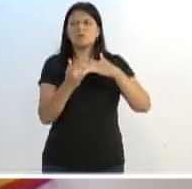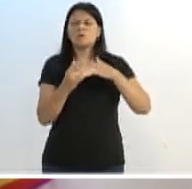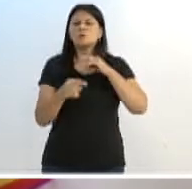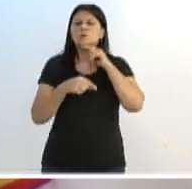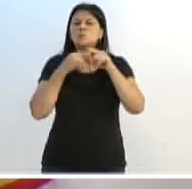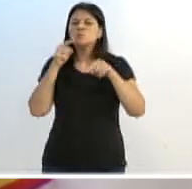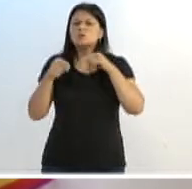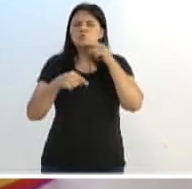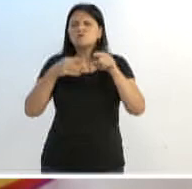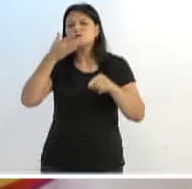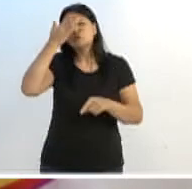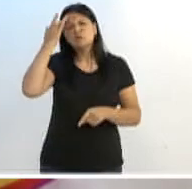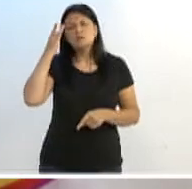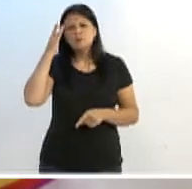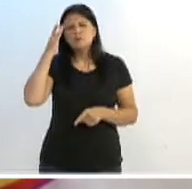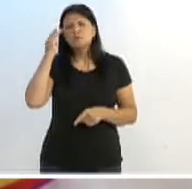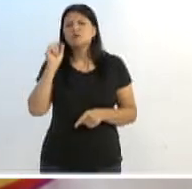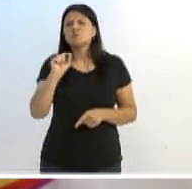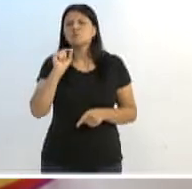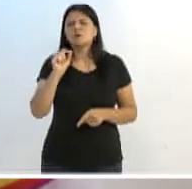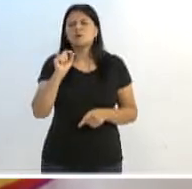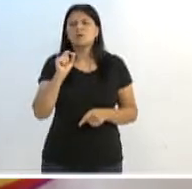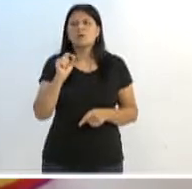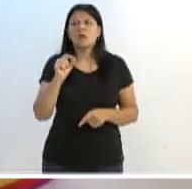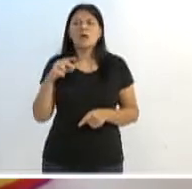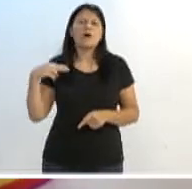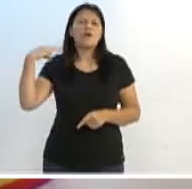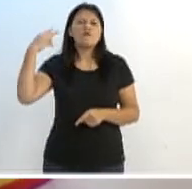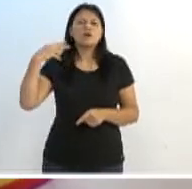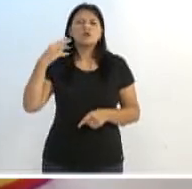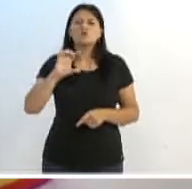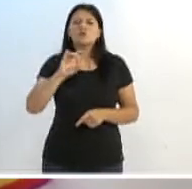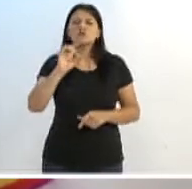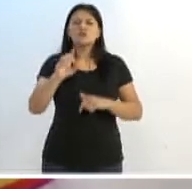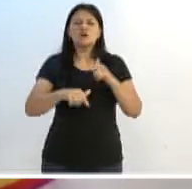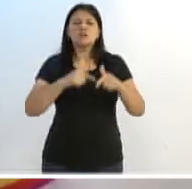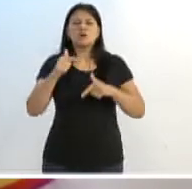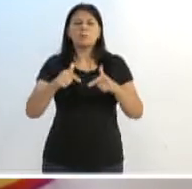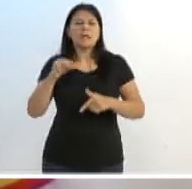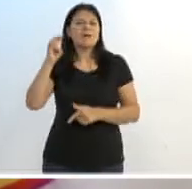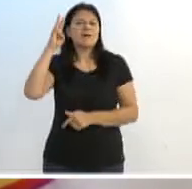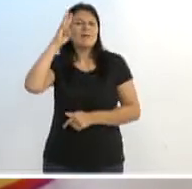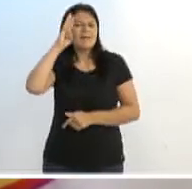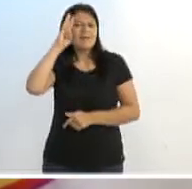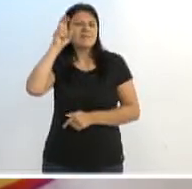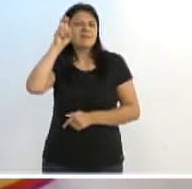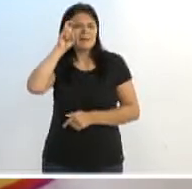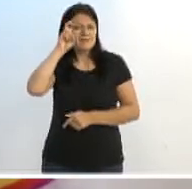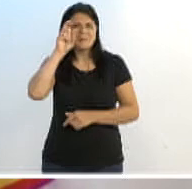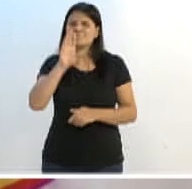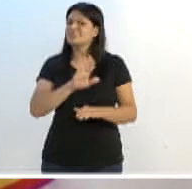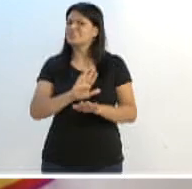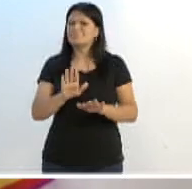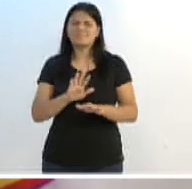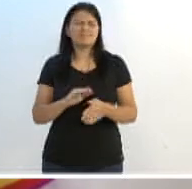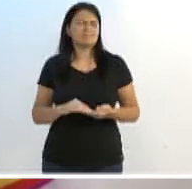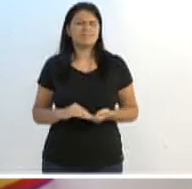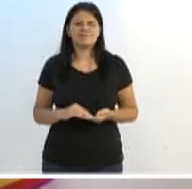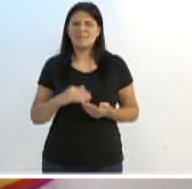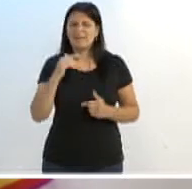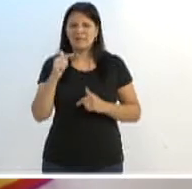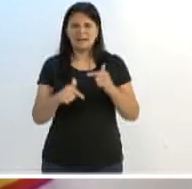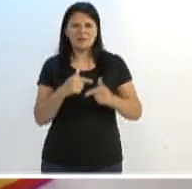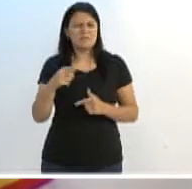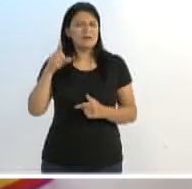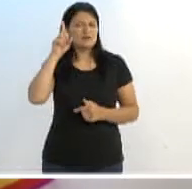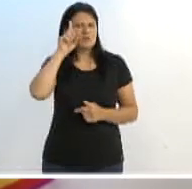população tem, que o vereador, alguns pensam que o vereador só trabalha no dia de plenária, Pelo contrário, o vereador trabalha todos os